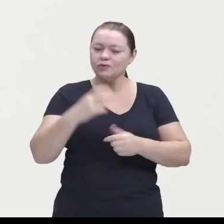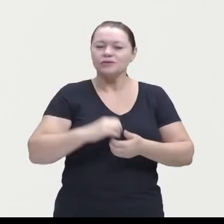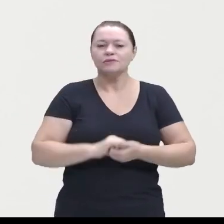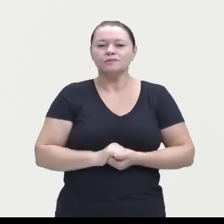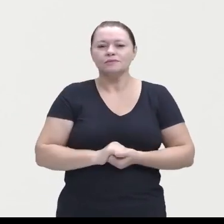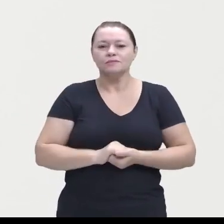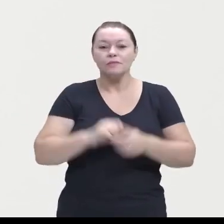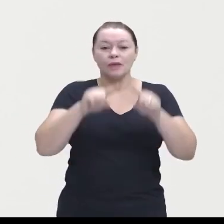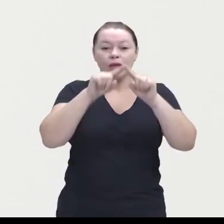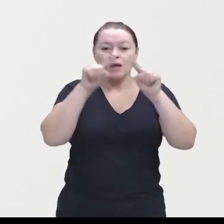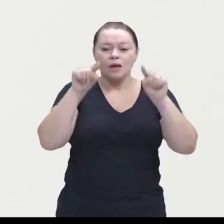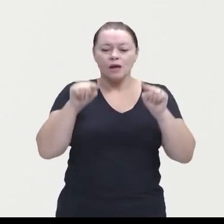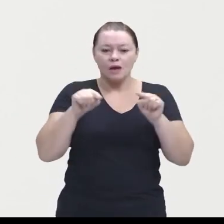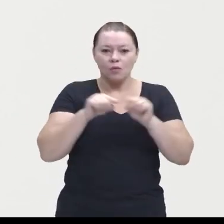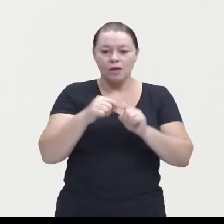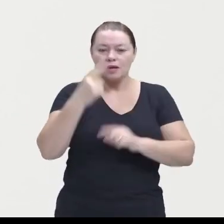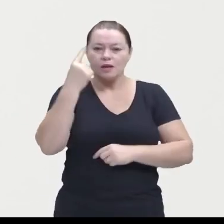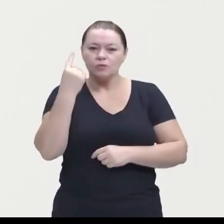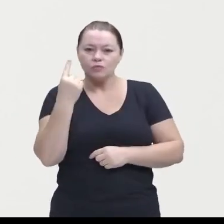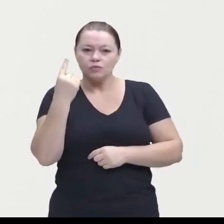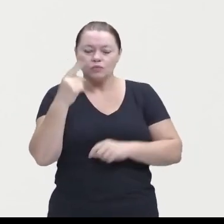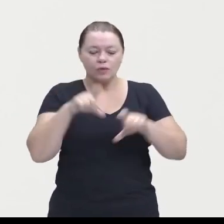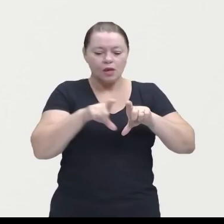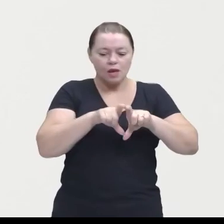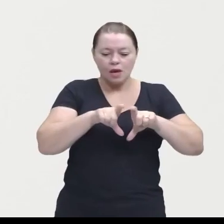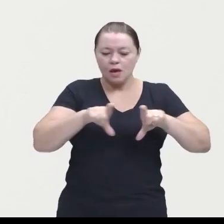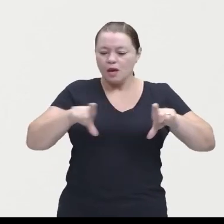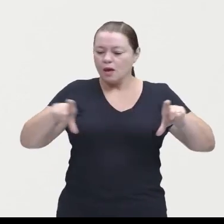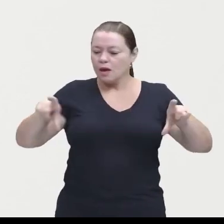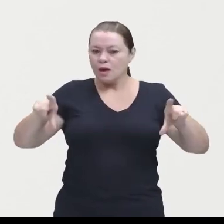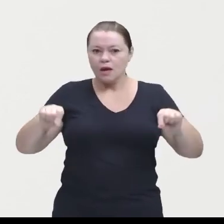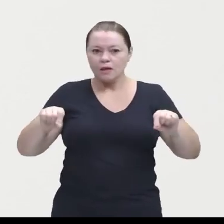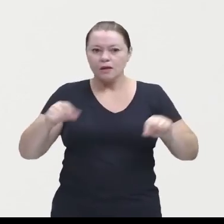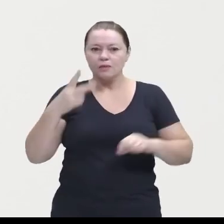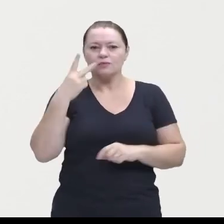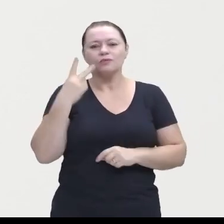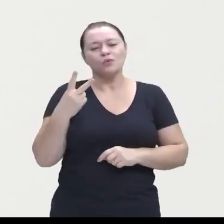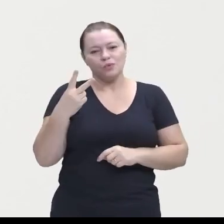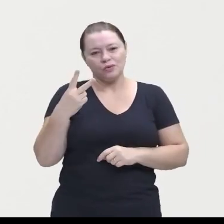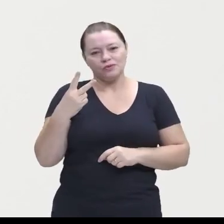Quadrado, 1, retângulos, 2.